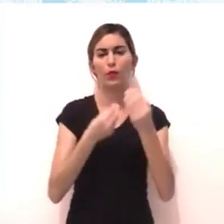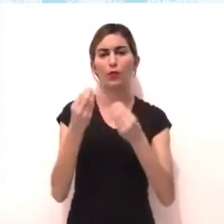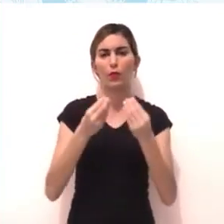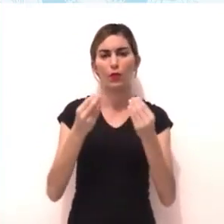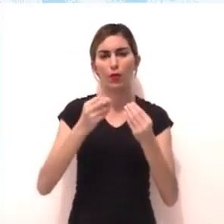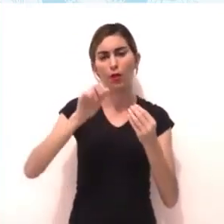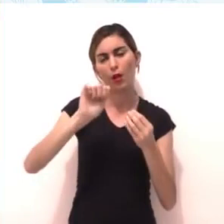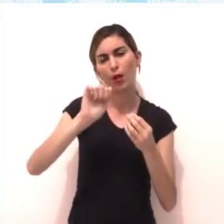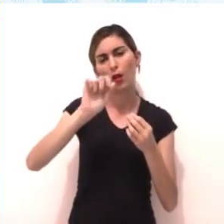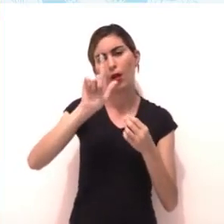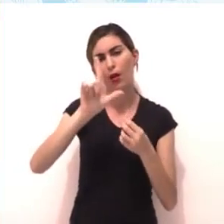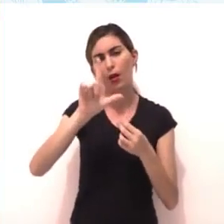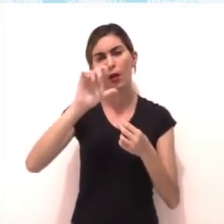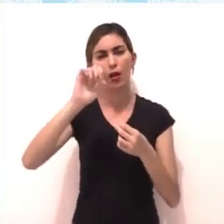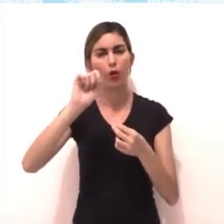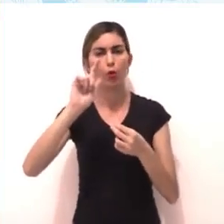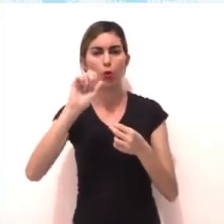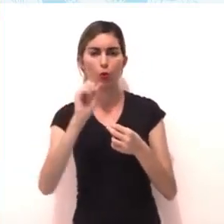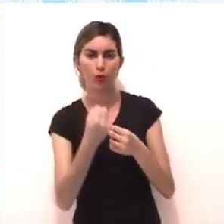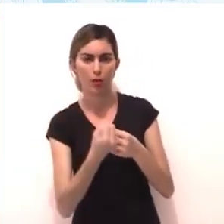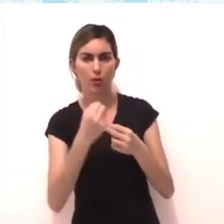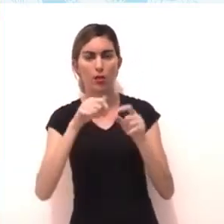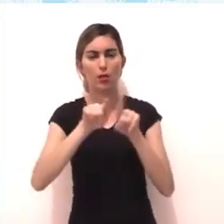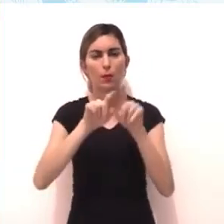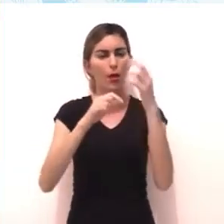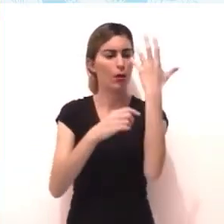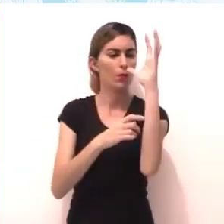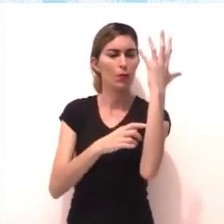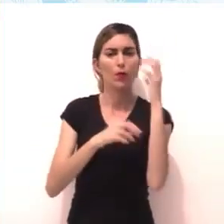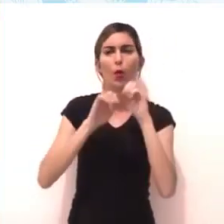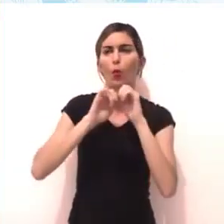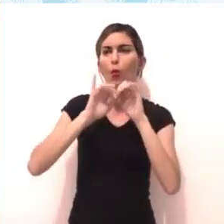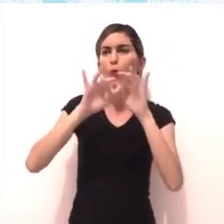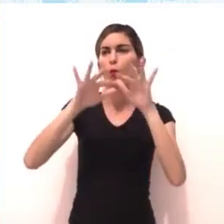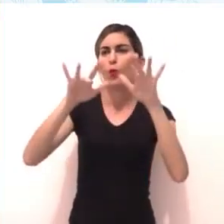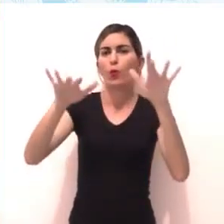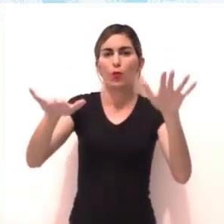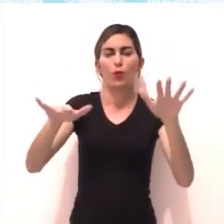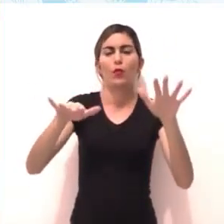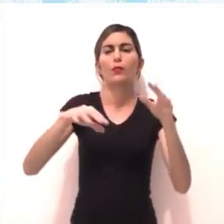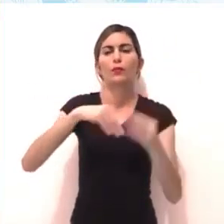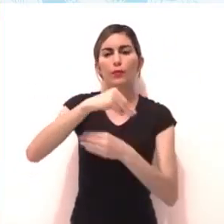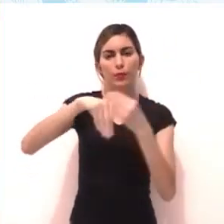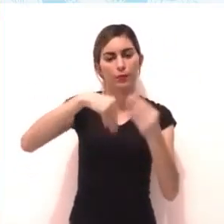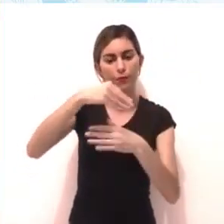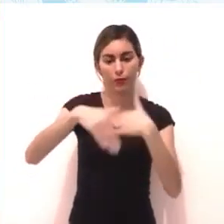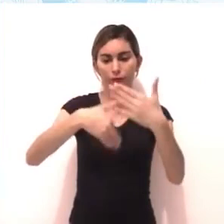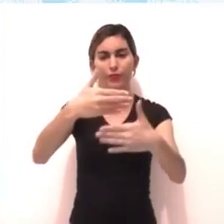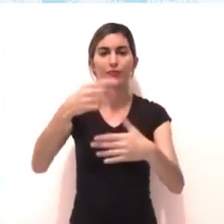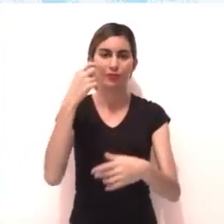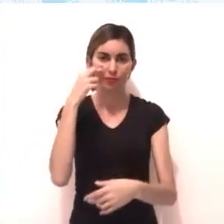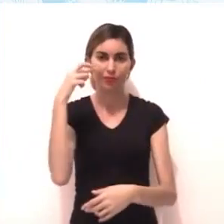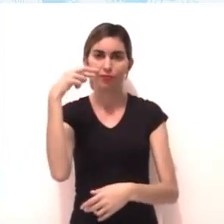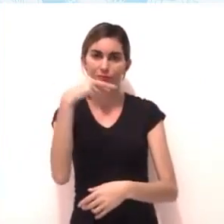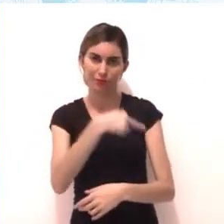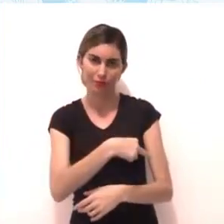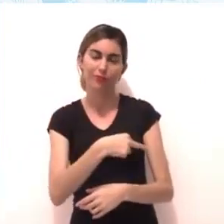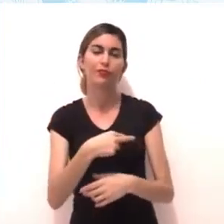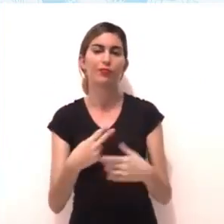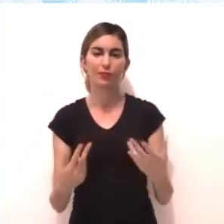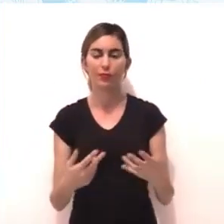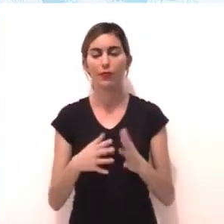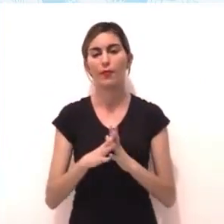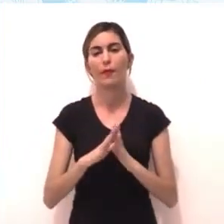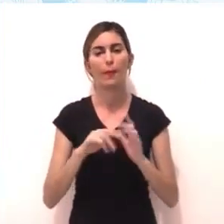pelas algas e plantas que liberam o gás oxigênio através do processo de fotossíntese, como nós vimos